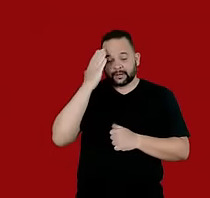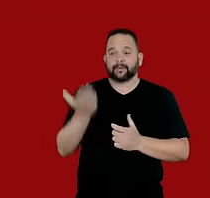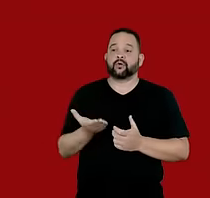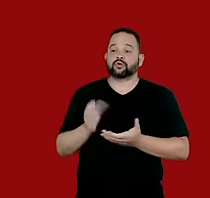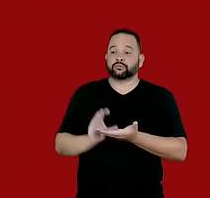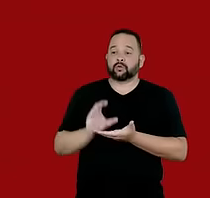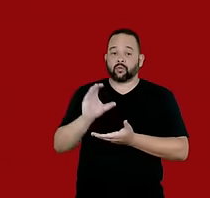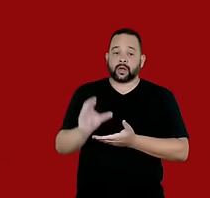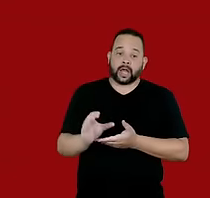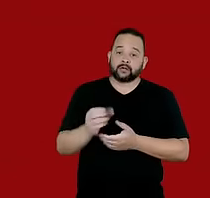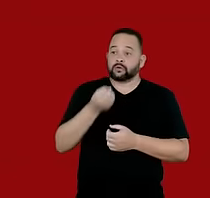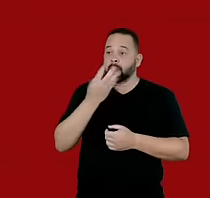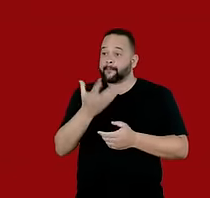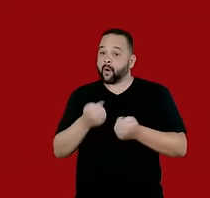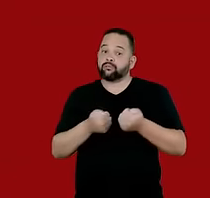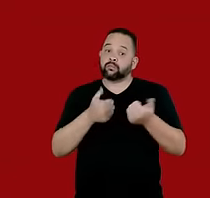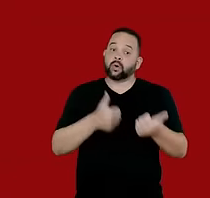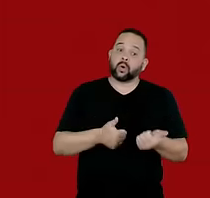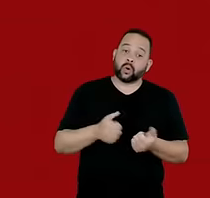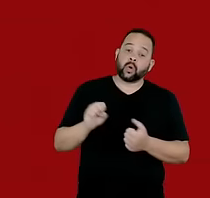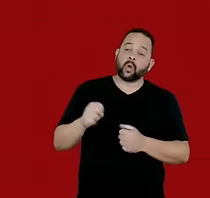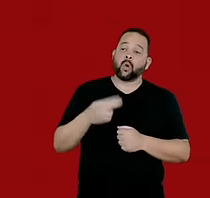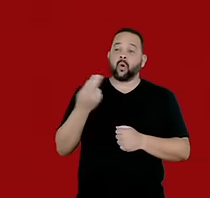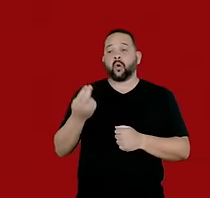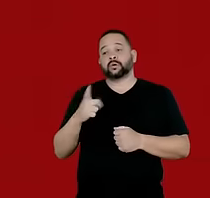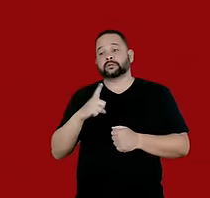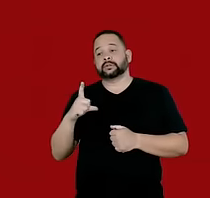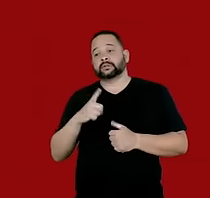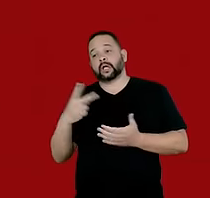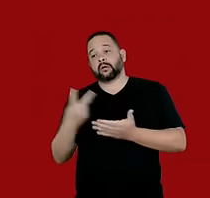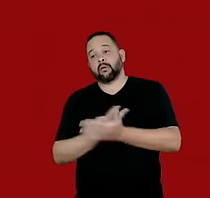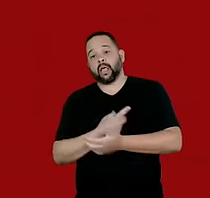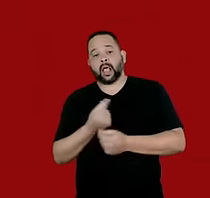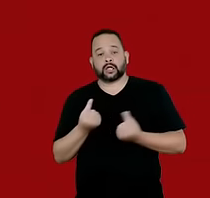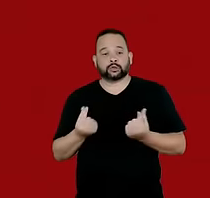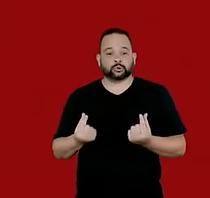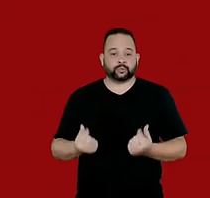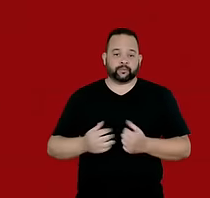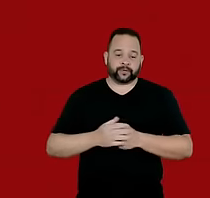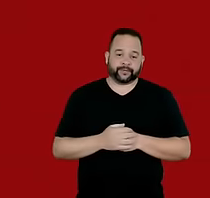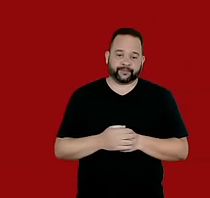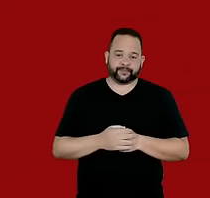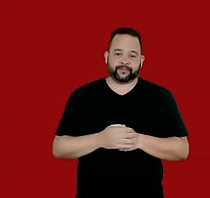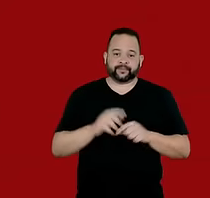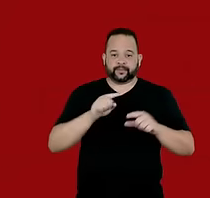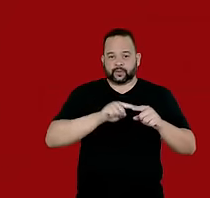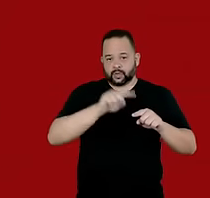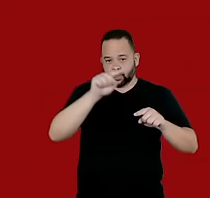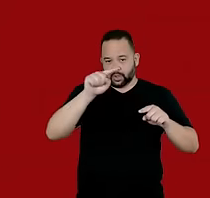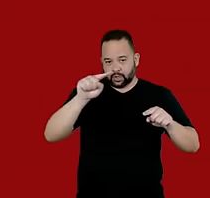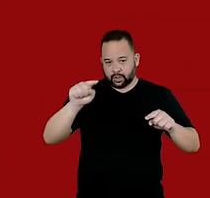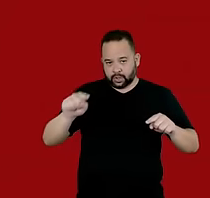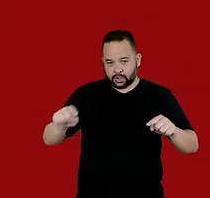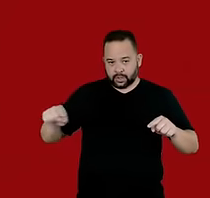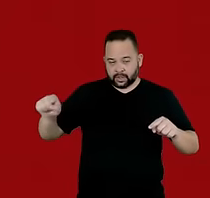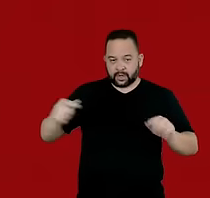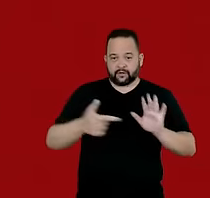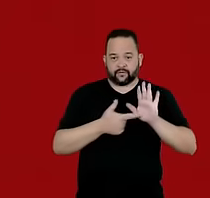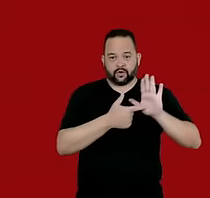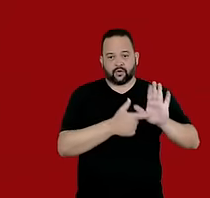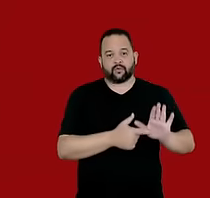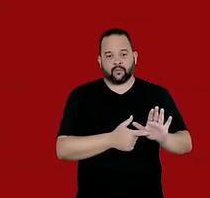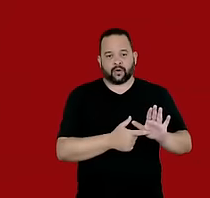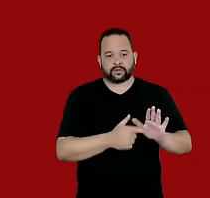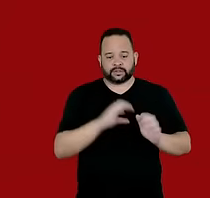mal precificado e quando a gente olha aí isso é um gráfico que mostra essencialmente o spread em relação ao CDI então se